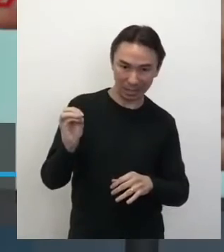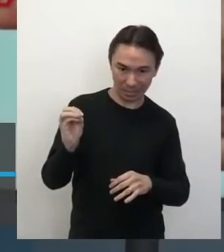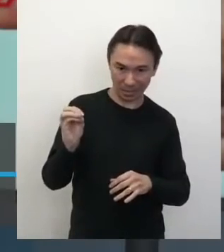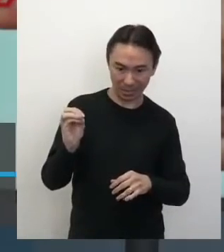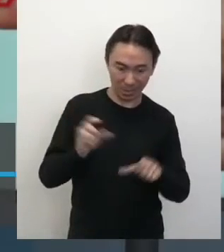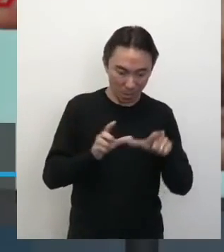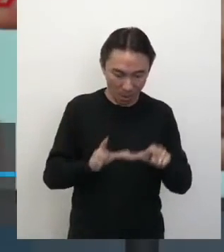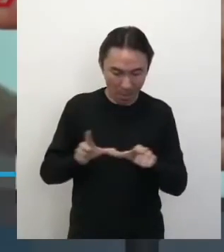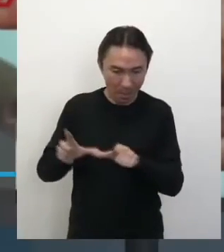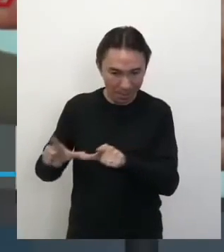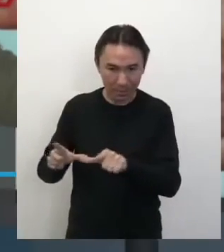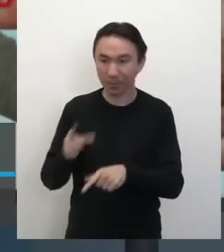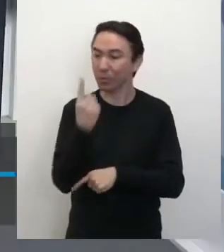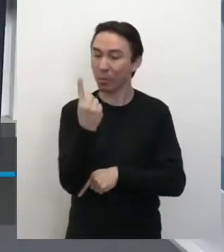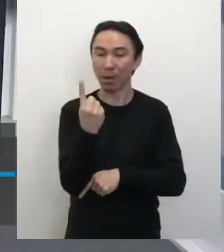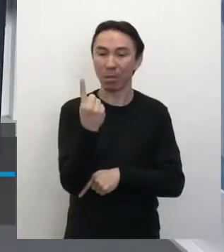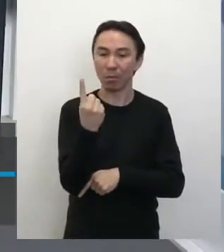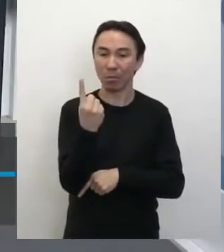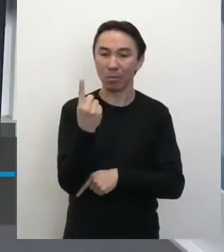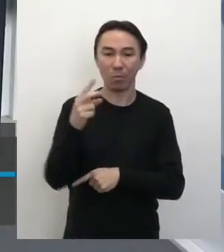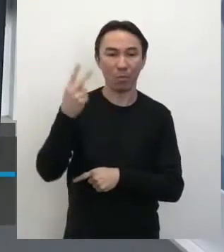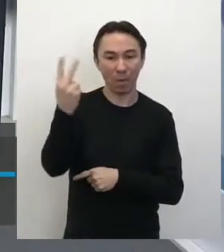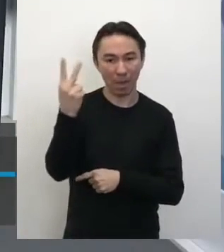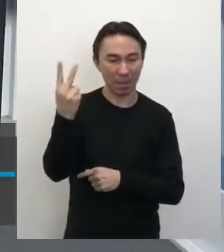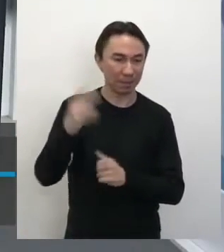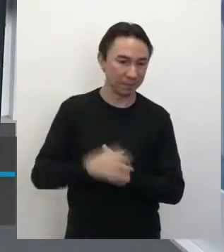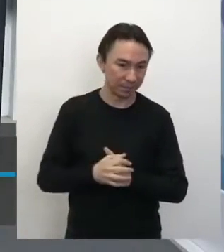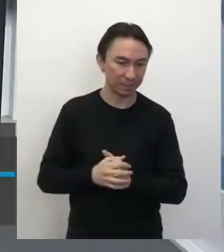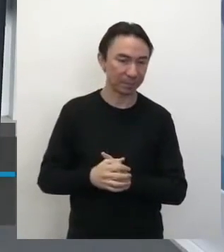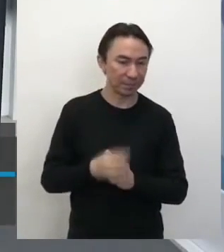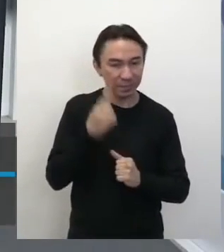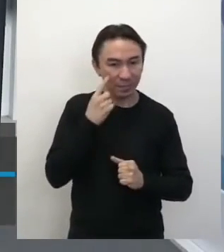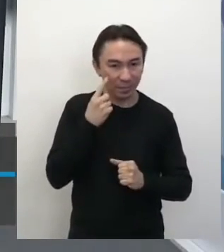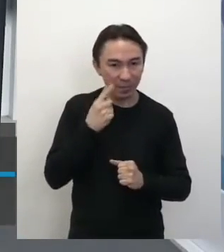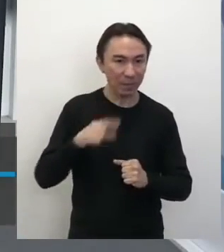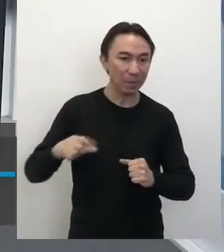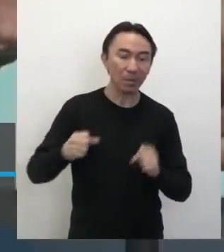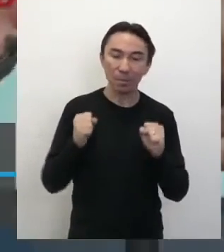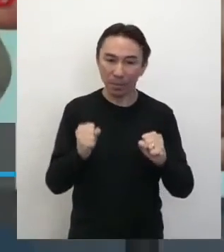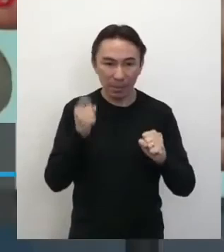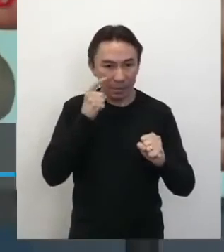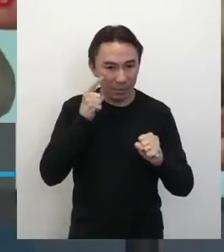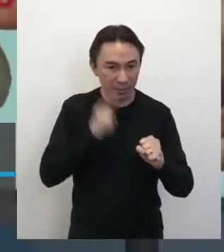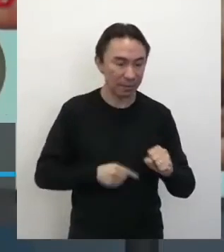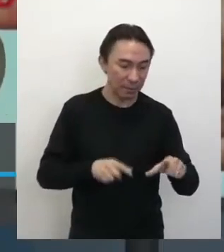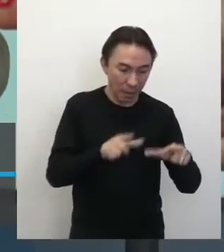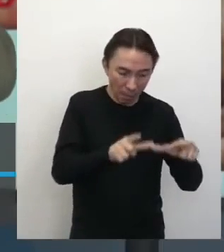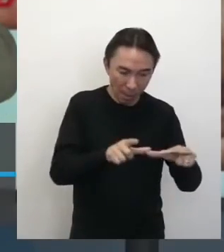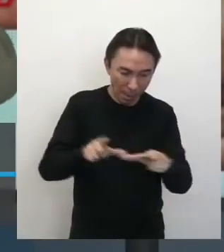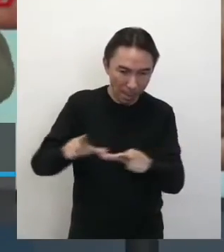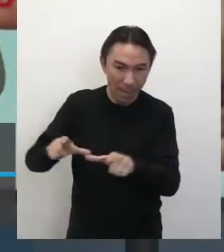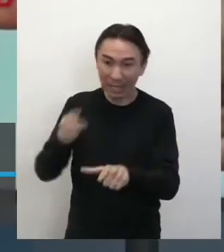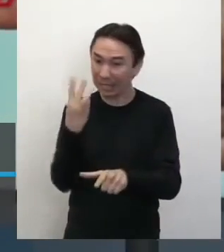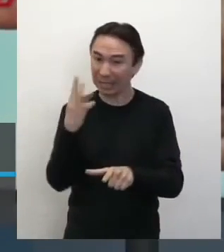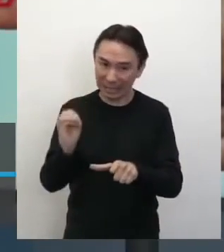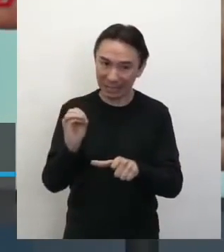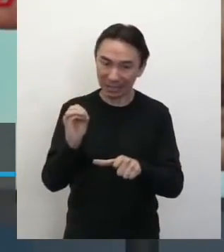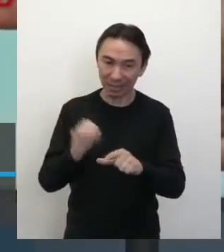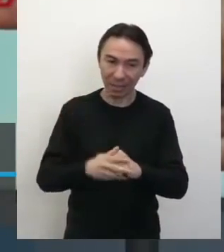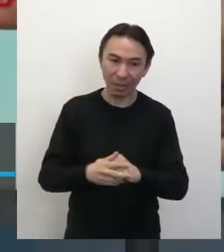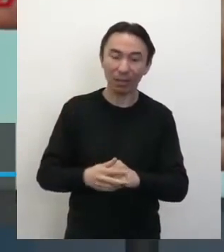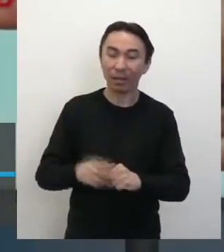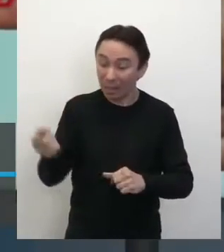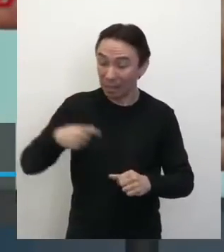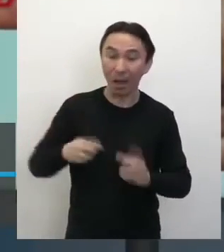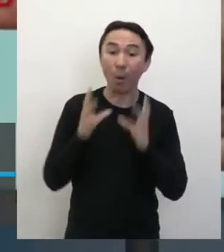para entender? Então eu poderia fazer vários quadradinhos aqui, colocar 30 tones dançando dentro de cada um deles. Imagina a cena, que horror. Né?